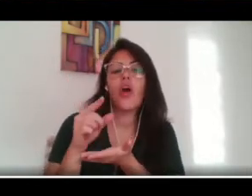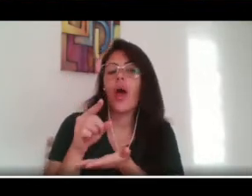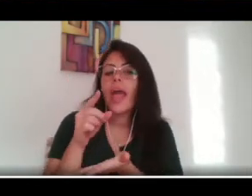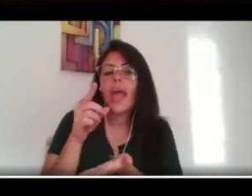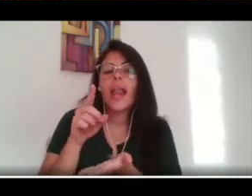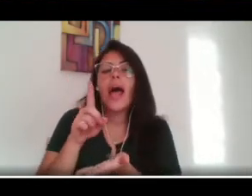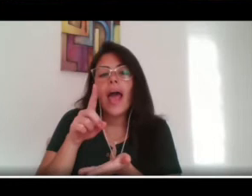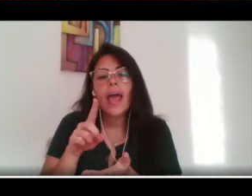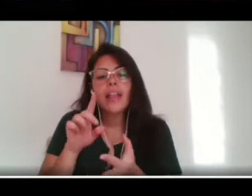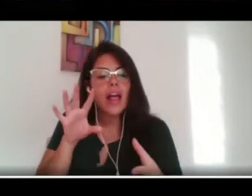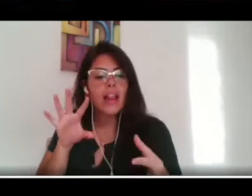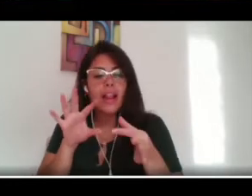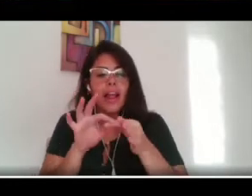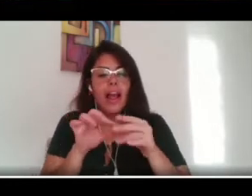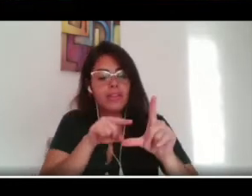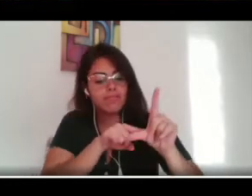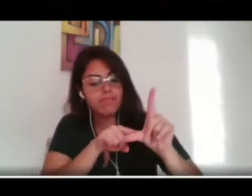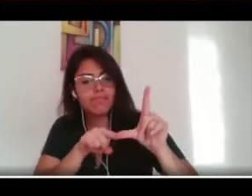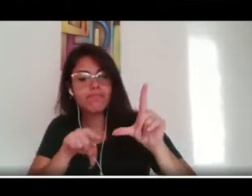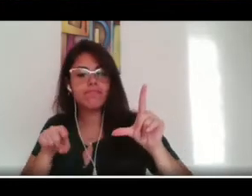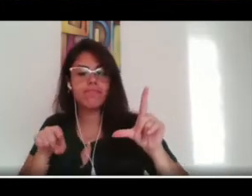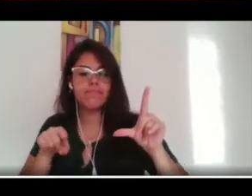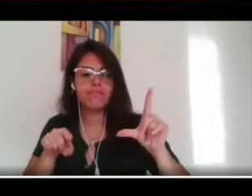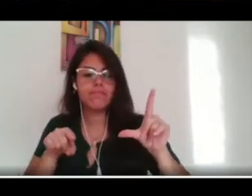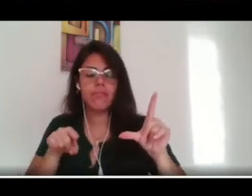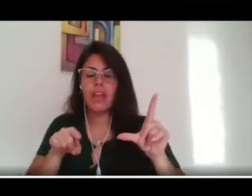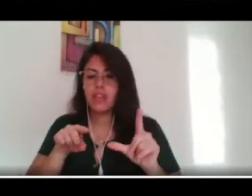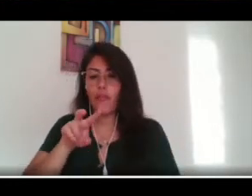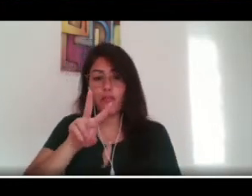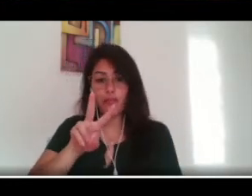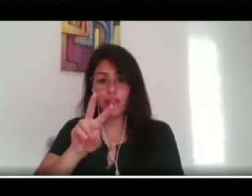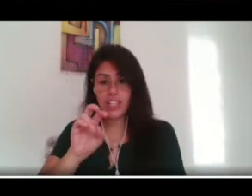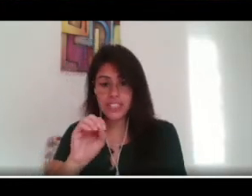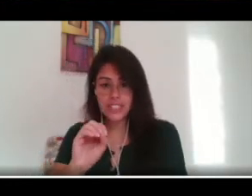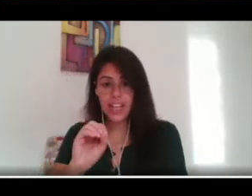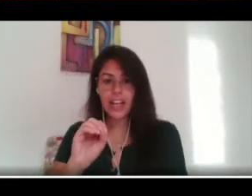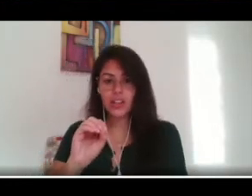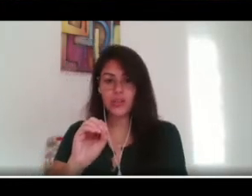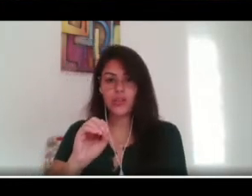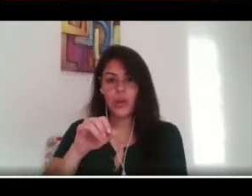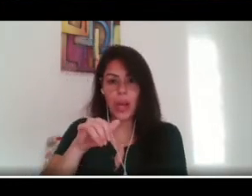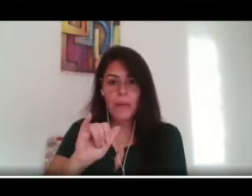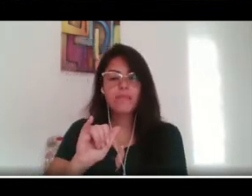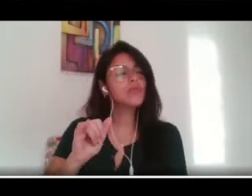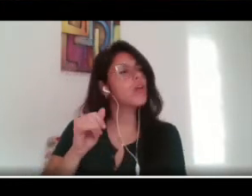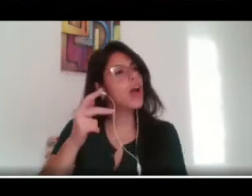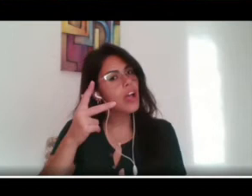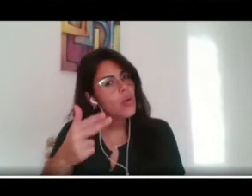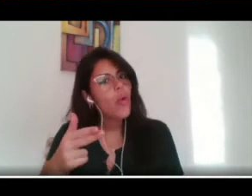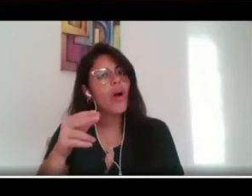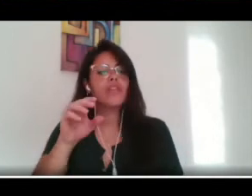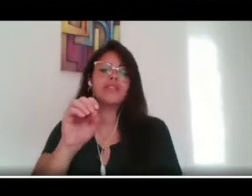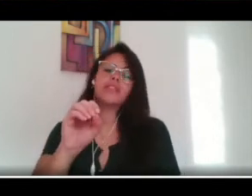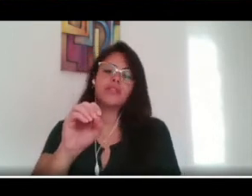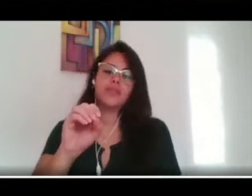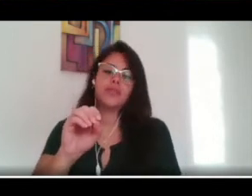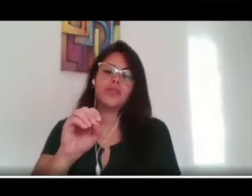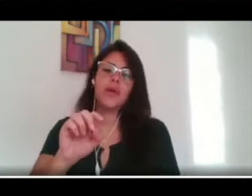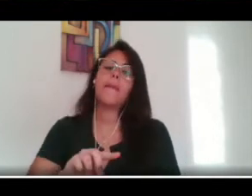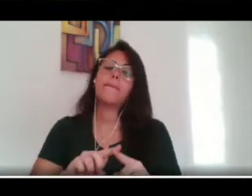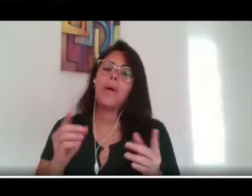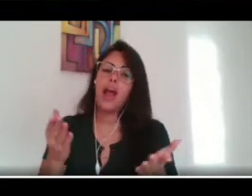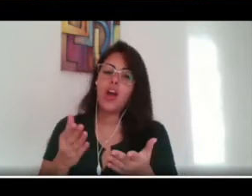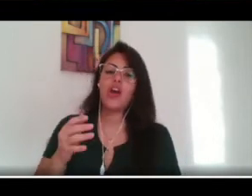igual a zero para o grilo M. E o X agora, ele vai ser igual a 1x0 mais 1V0x vezes